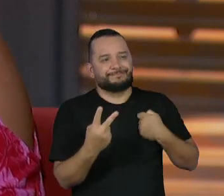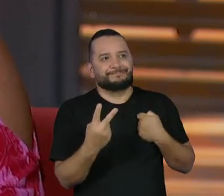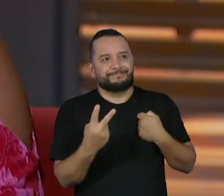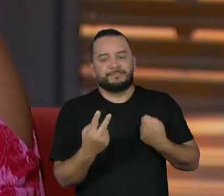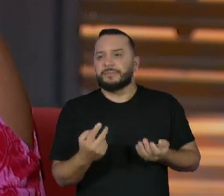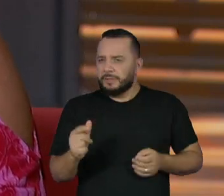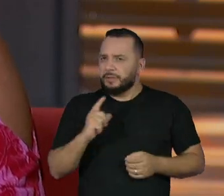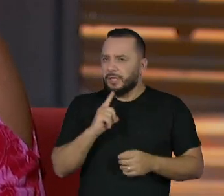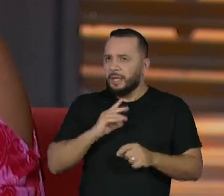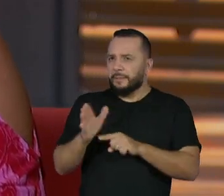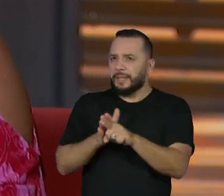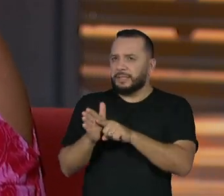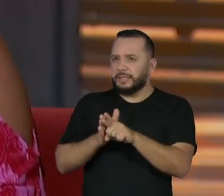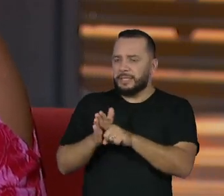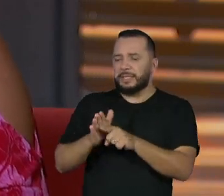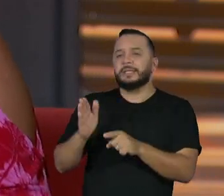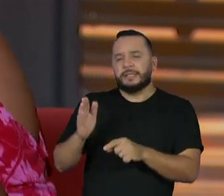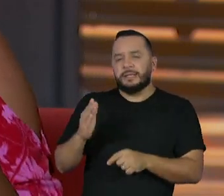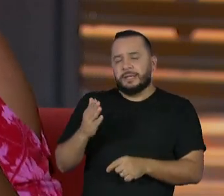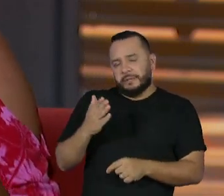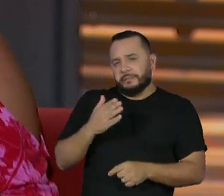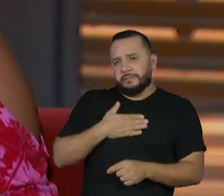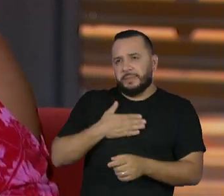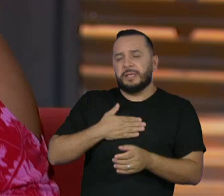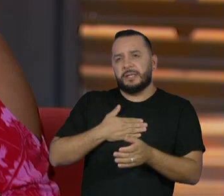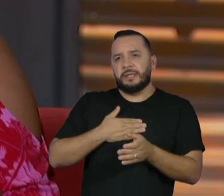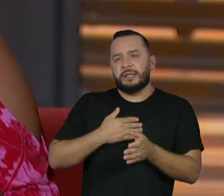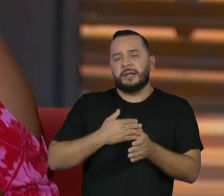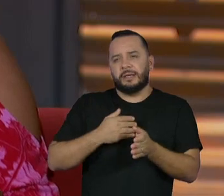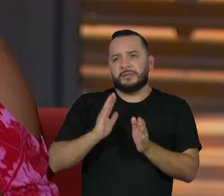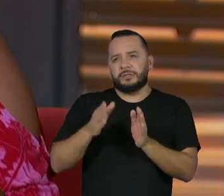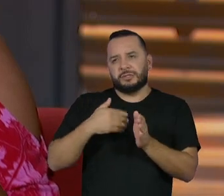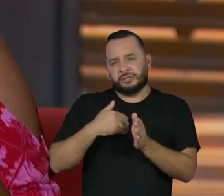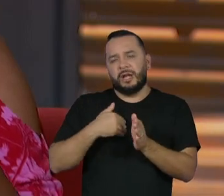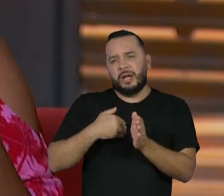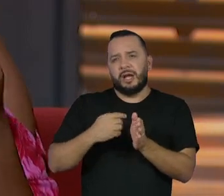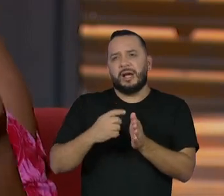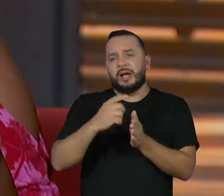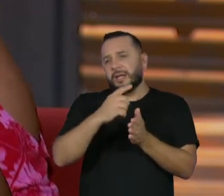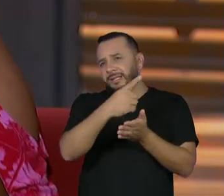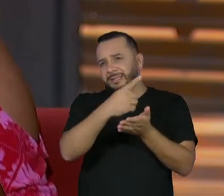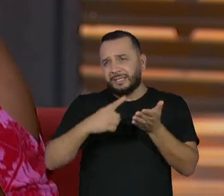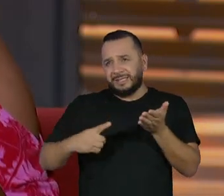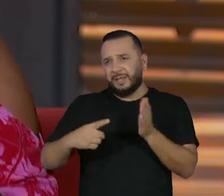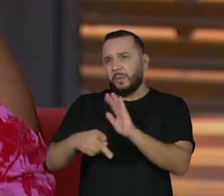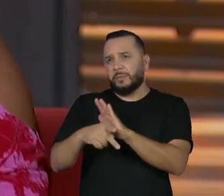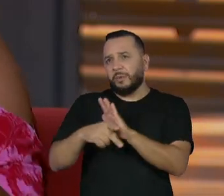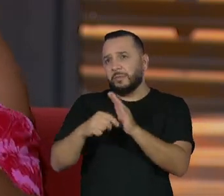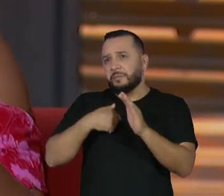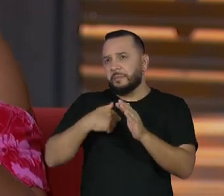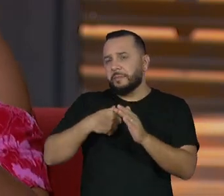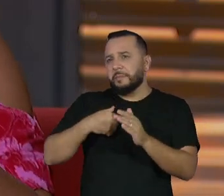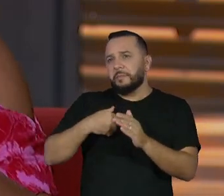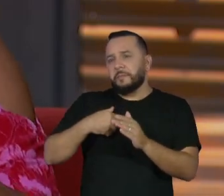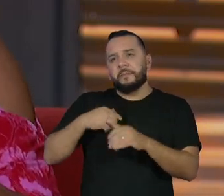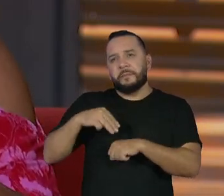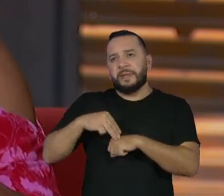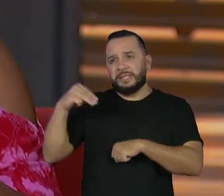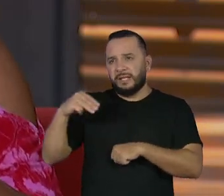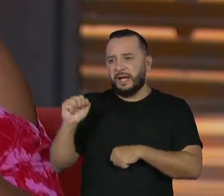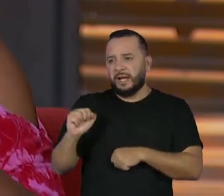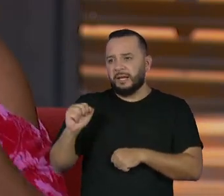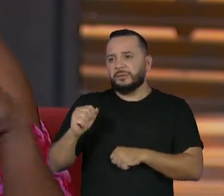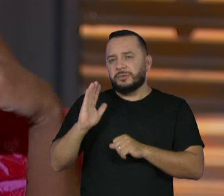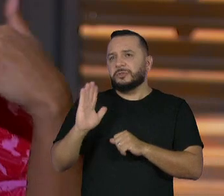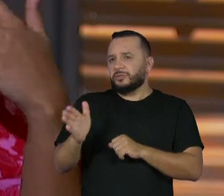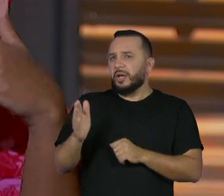minha dissertação de mestrado, em que eu traço uma relação entre o pós-abolição e a forma